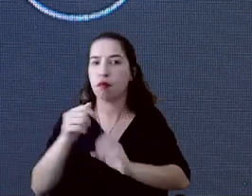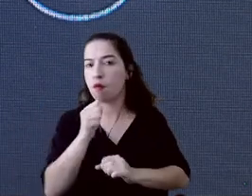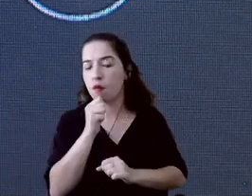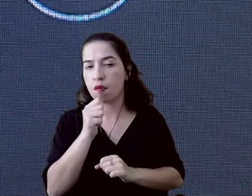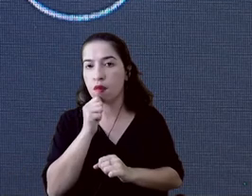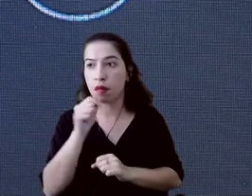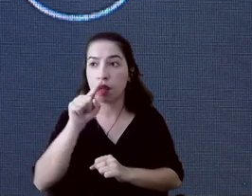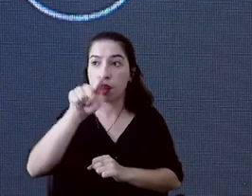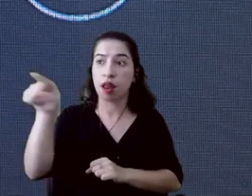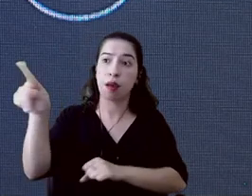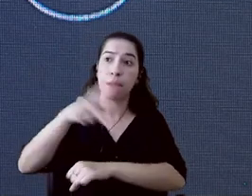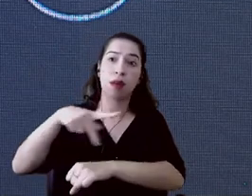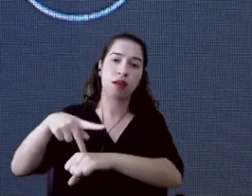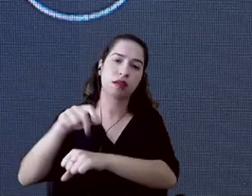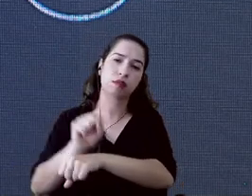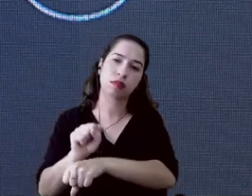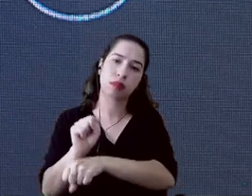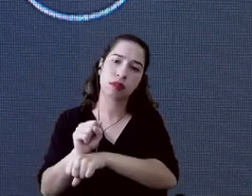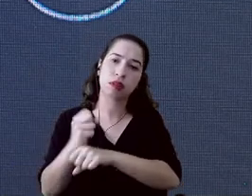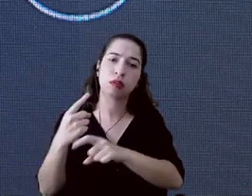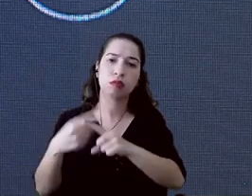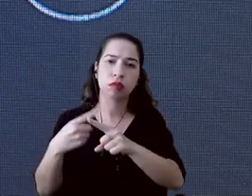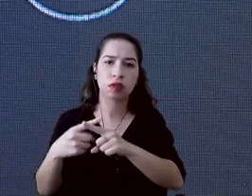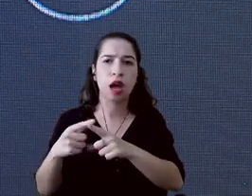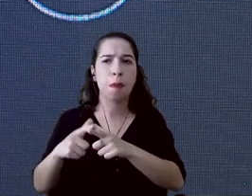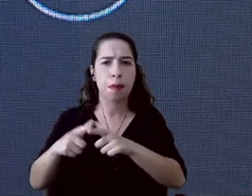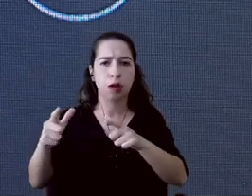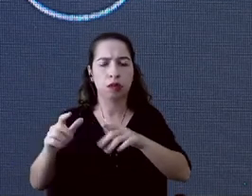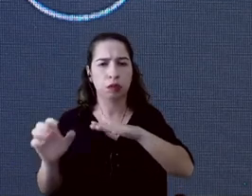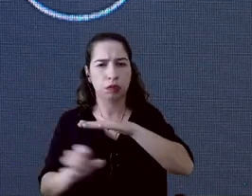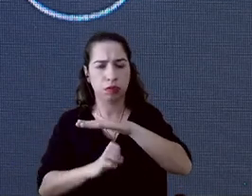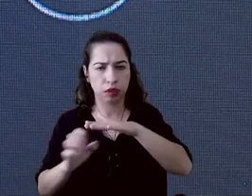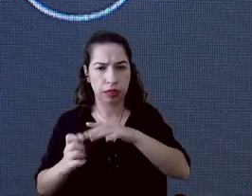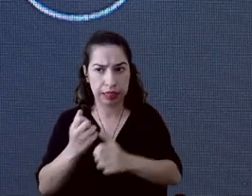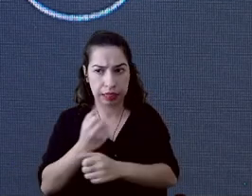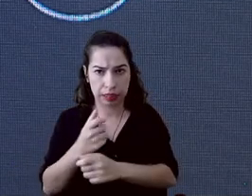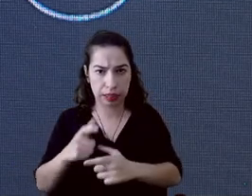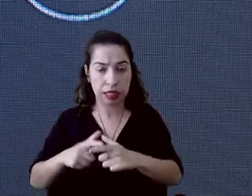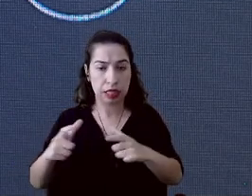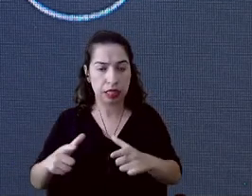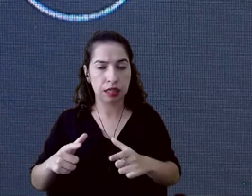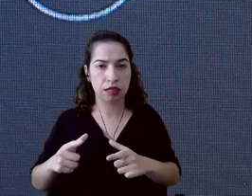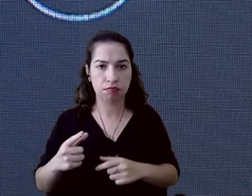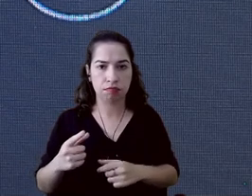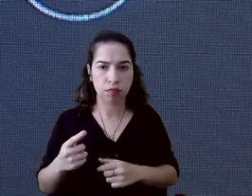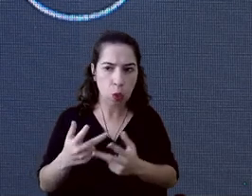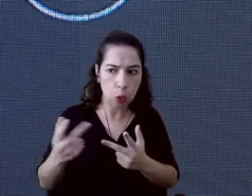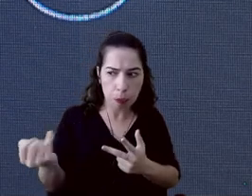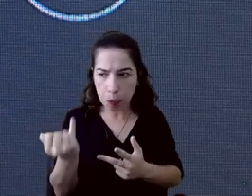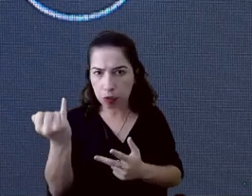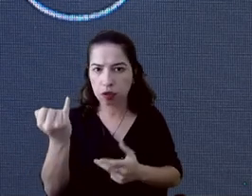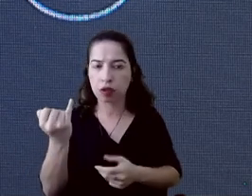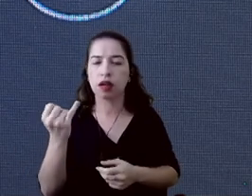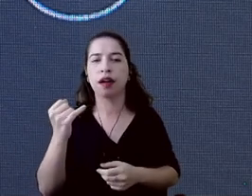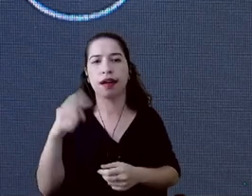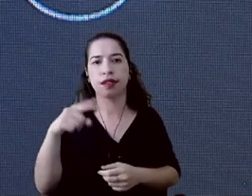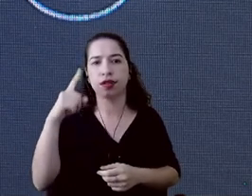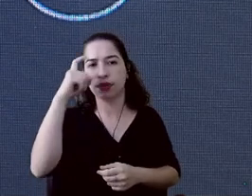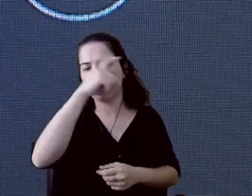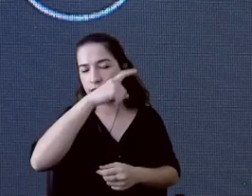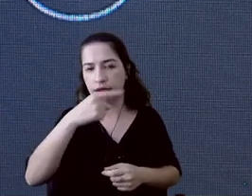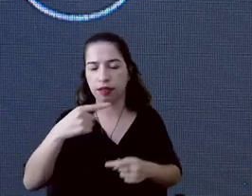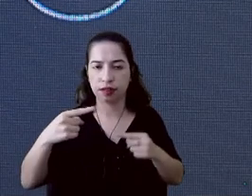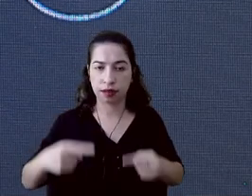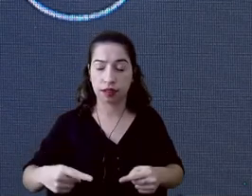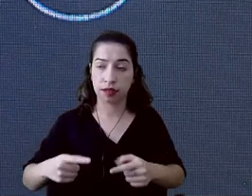só esperando lá porque Claro a priorização em grandes empresas é uma é sempre um desafio então assim cresce muito e a gente